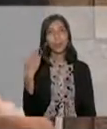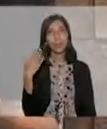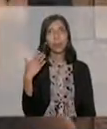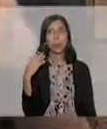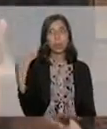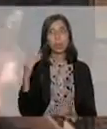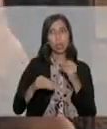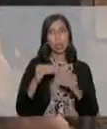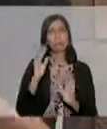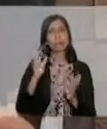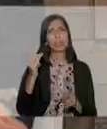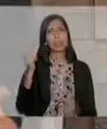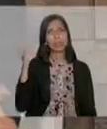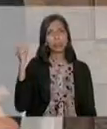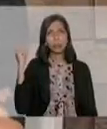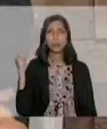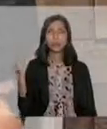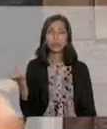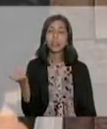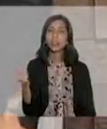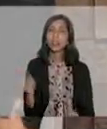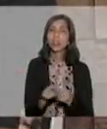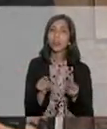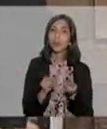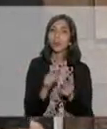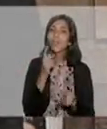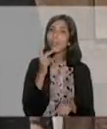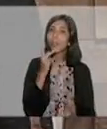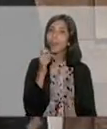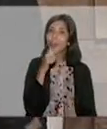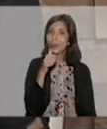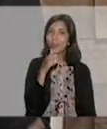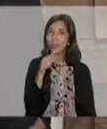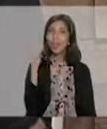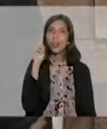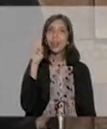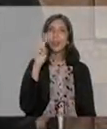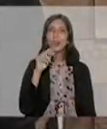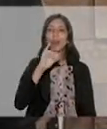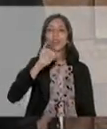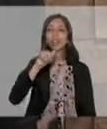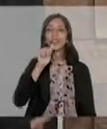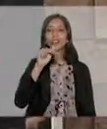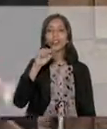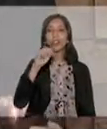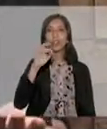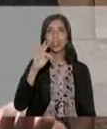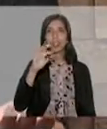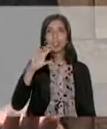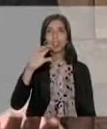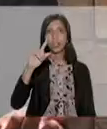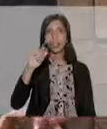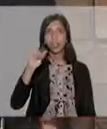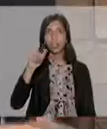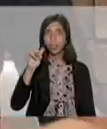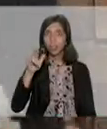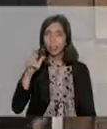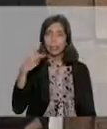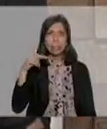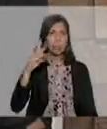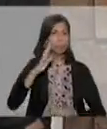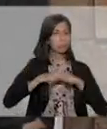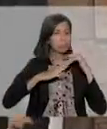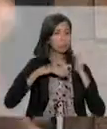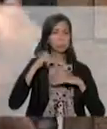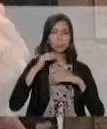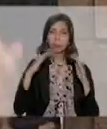né? A novela a gente já veio do rádio, folhetim e tal. Inclusive, você falou de mulheres, eu me lembrei da Janete Claire, né? Janete Claire era uma deusa, né?